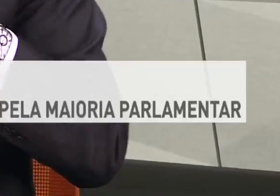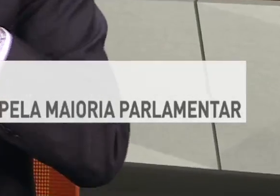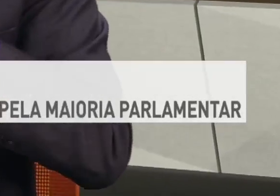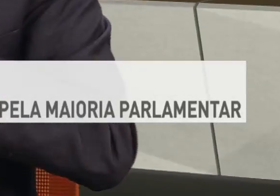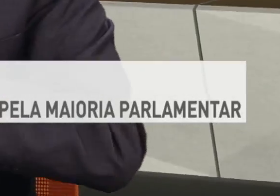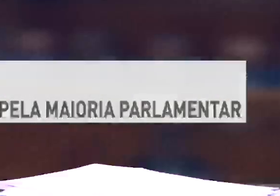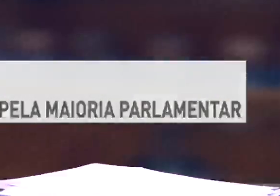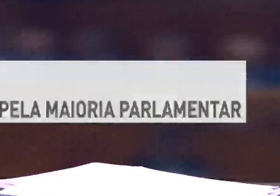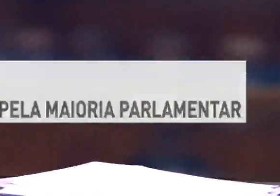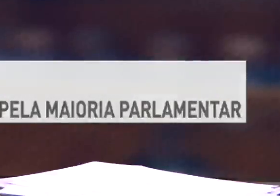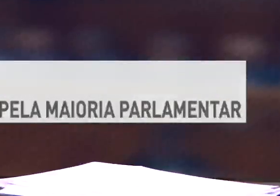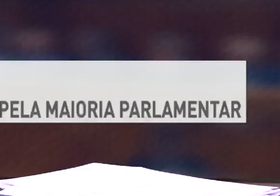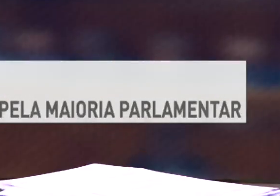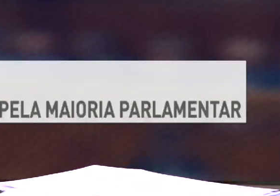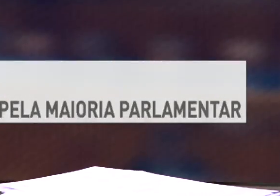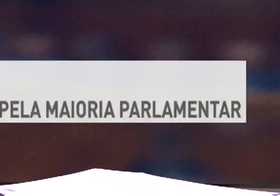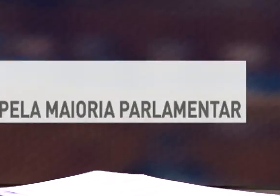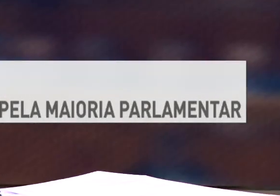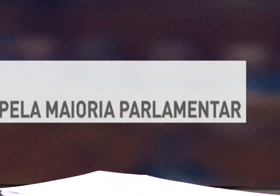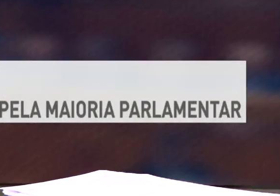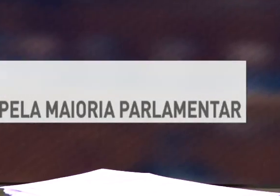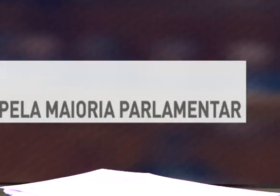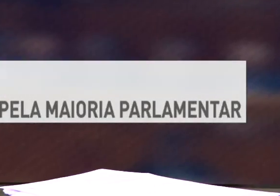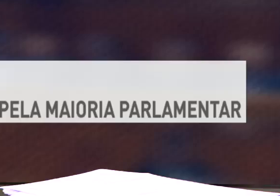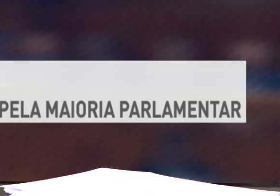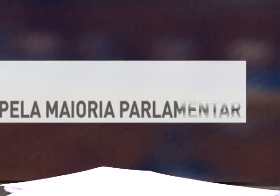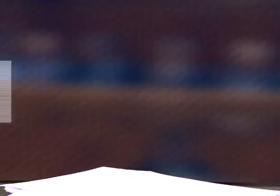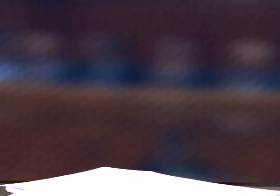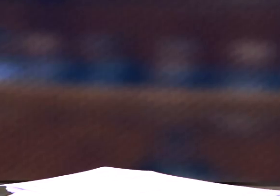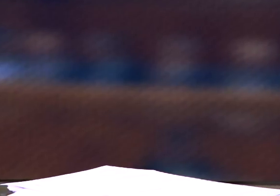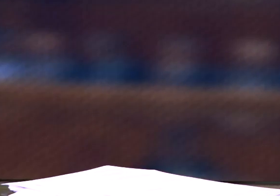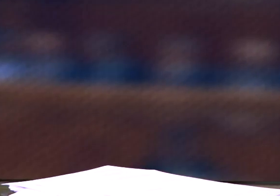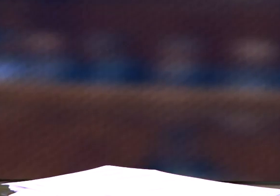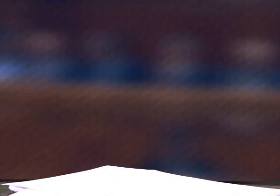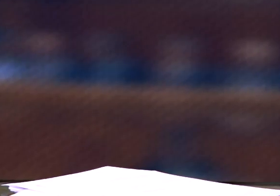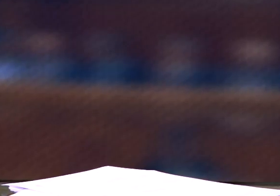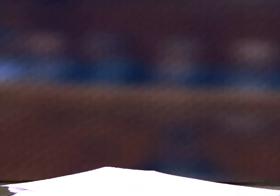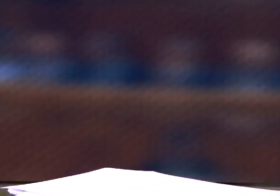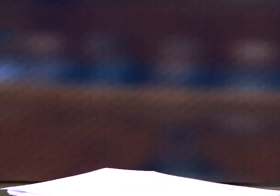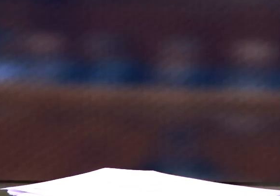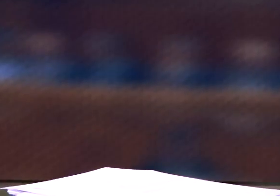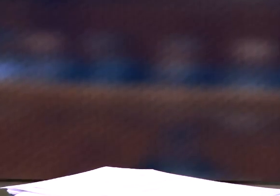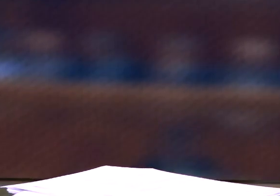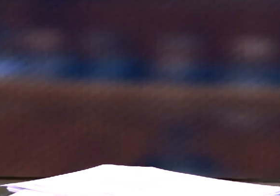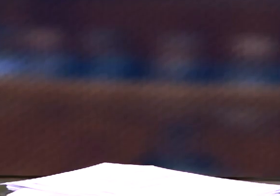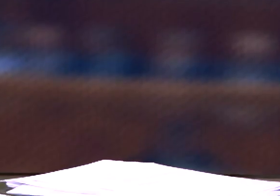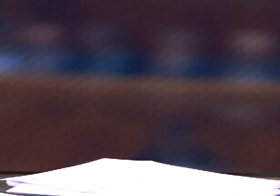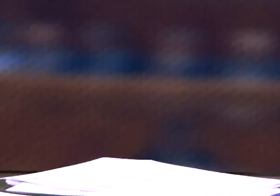faltará alguma solidariedade da parte dos professores meus senhores Muito obrigado os pela vossa presença é sempre um prazer ter-vos aqui até para próxima semana amanhã outro tema estará em